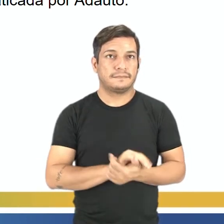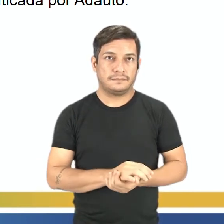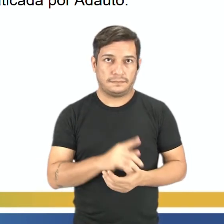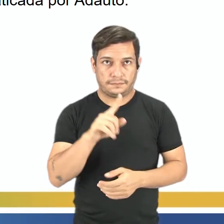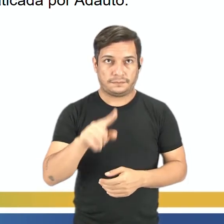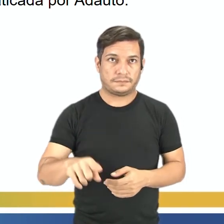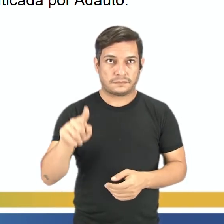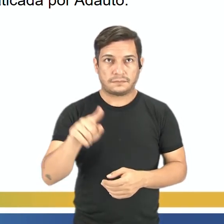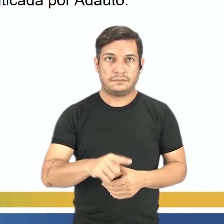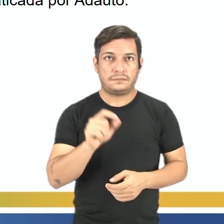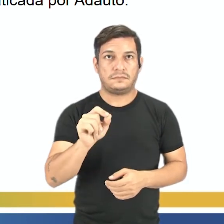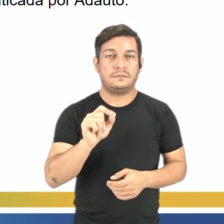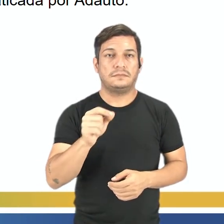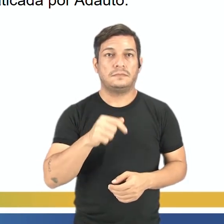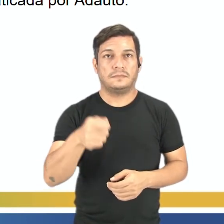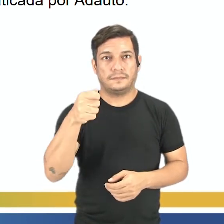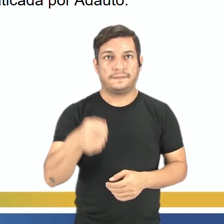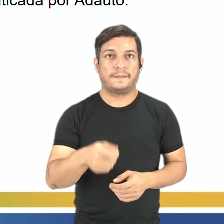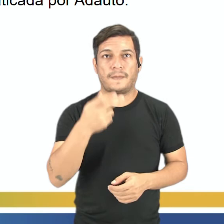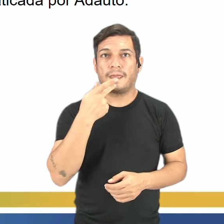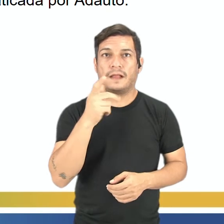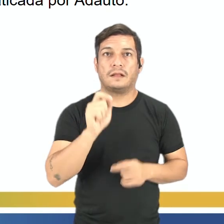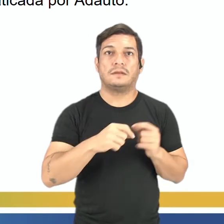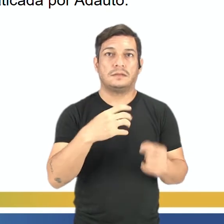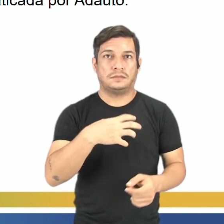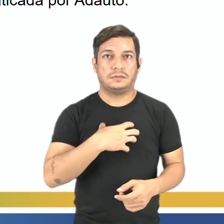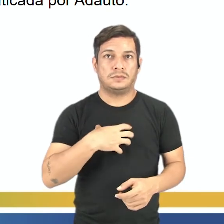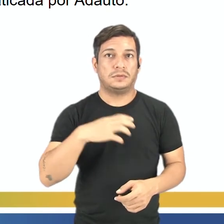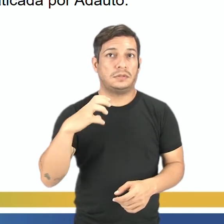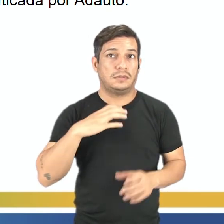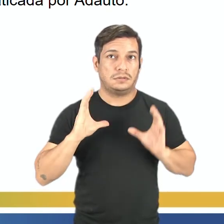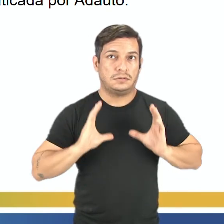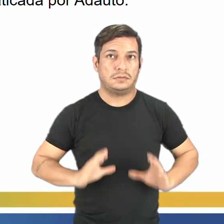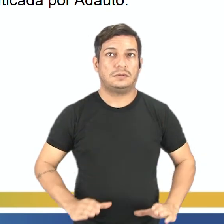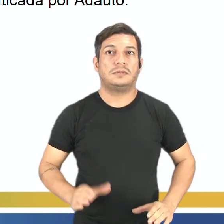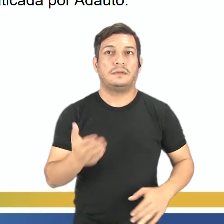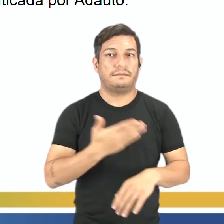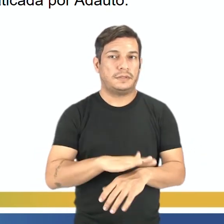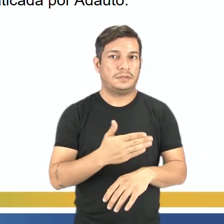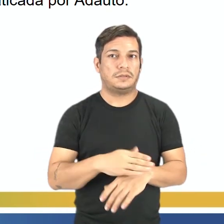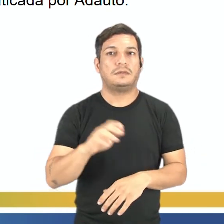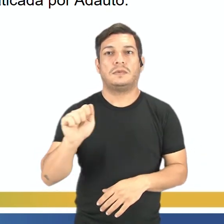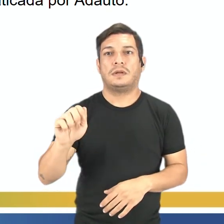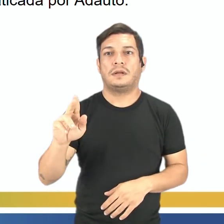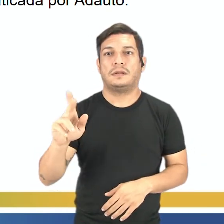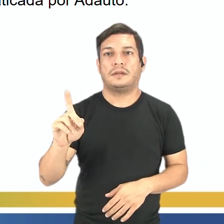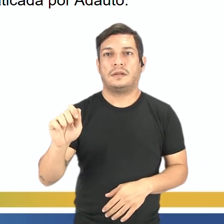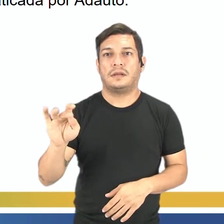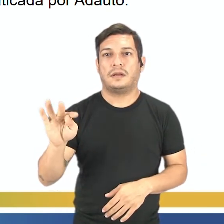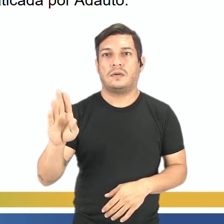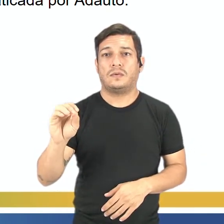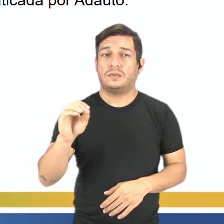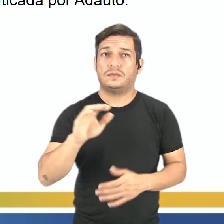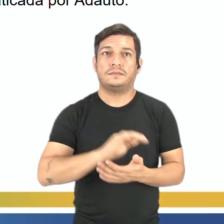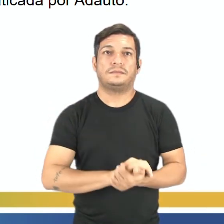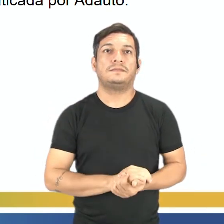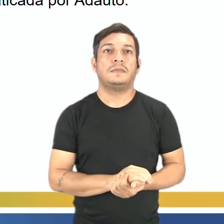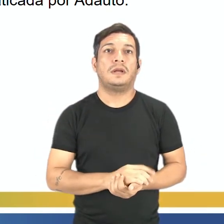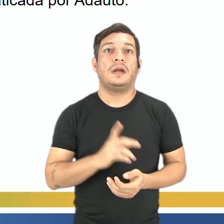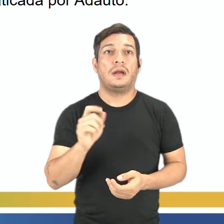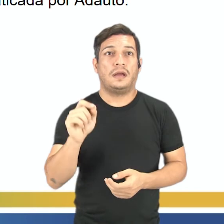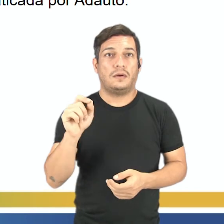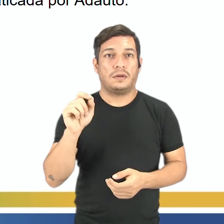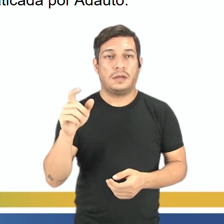no dia anterior. Assinale a afirmação que corresponde à atitude ética e cidadã praticada por